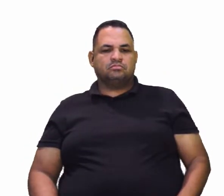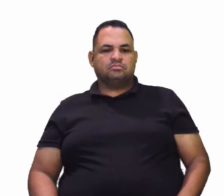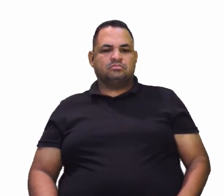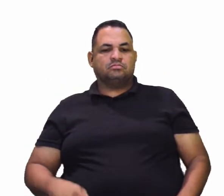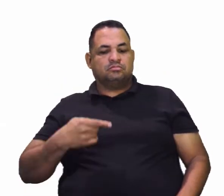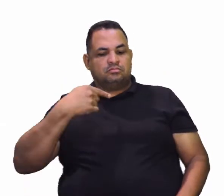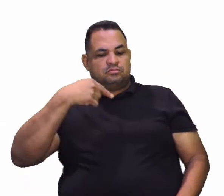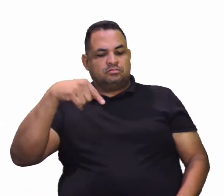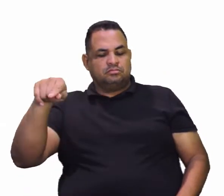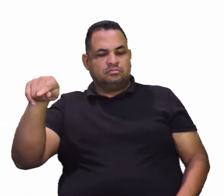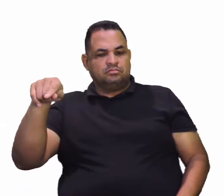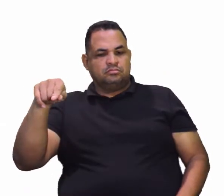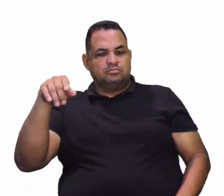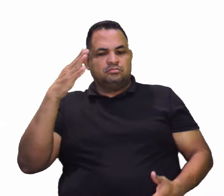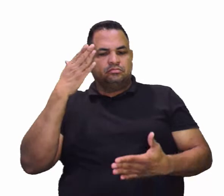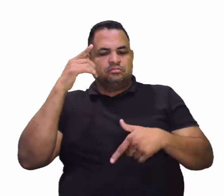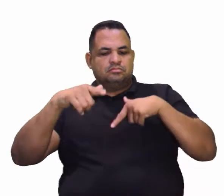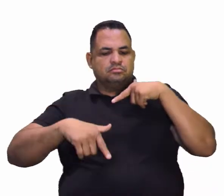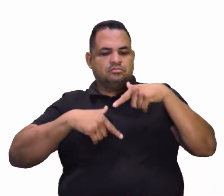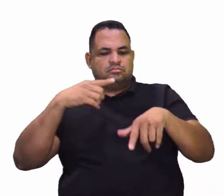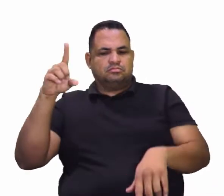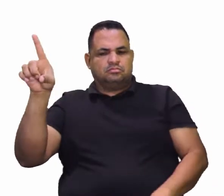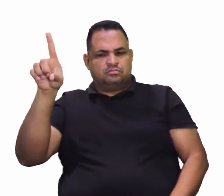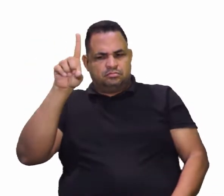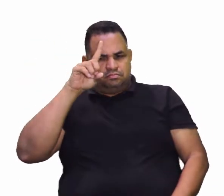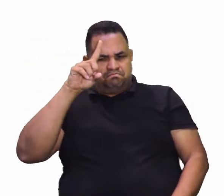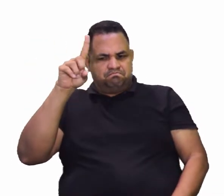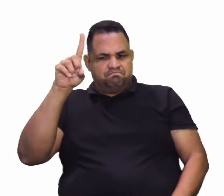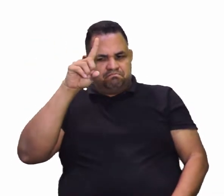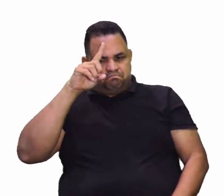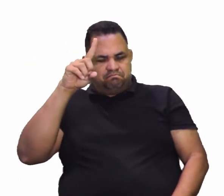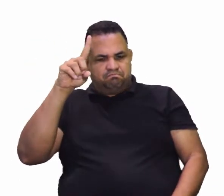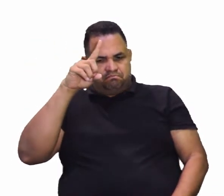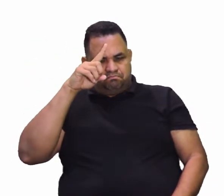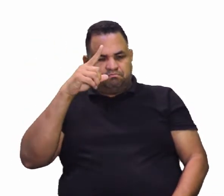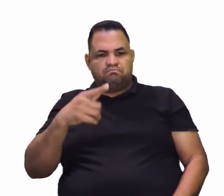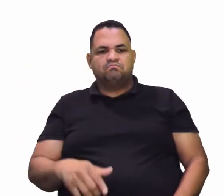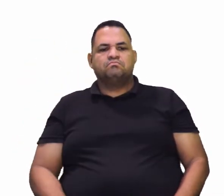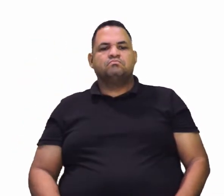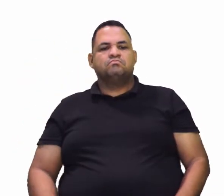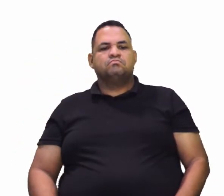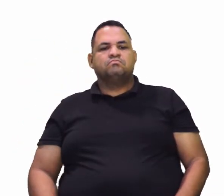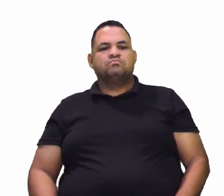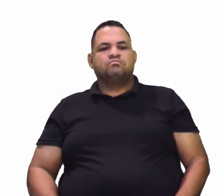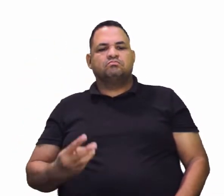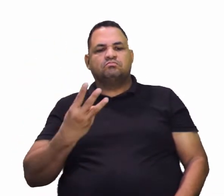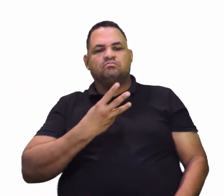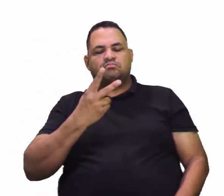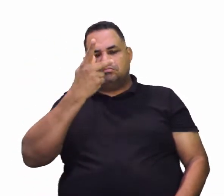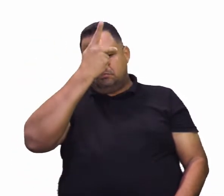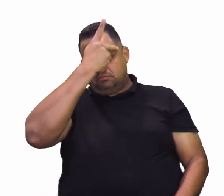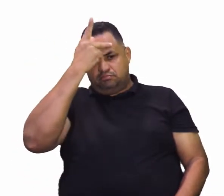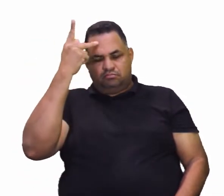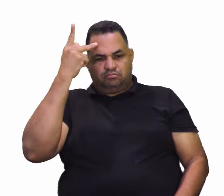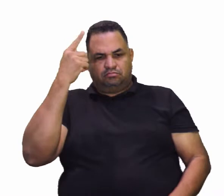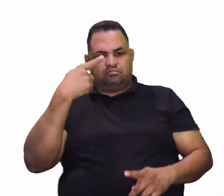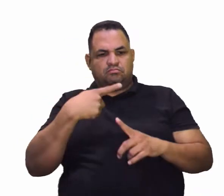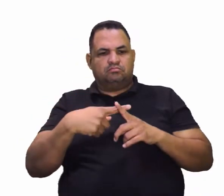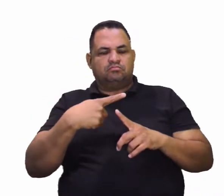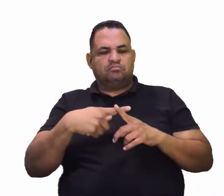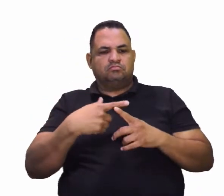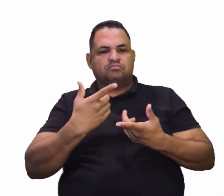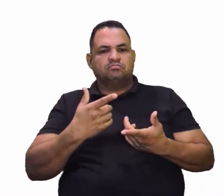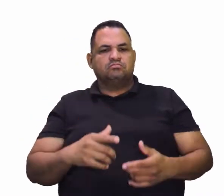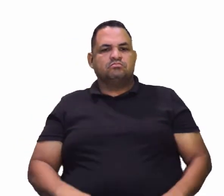para o trabalho todo dia. Goes, o meu verbo aqui conjugado na terceira pessoa do singular, por causa da